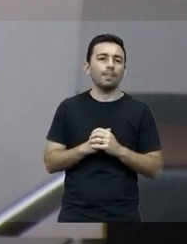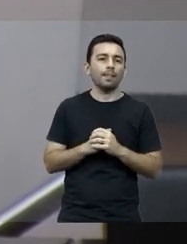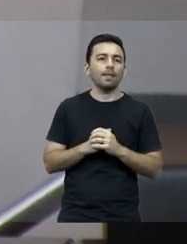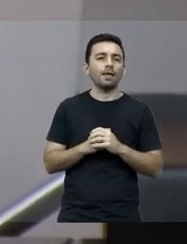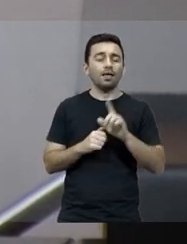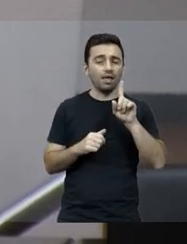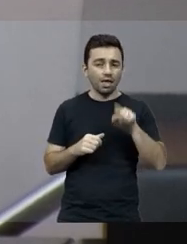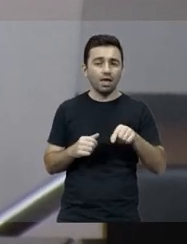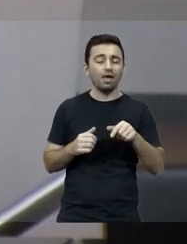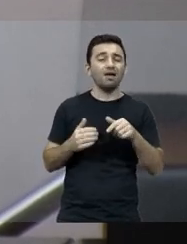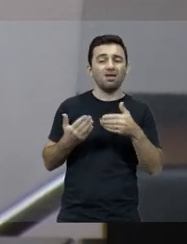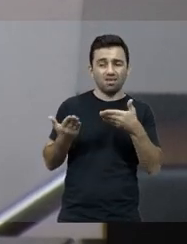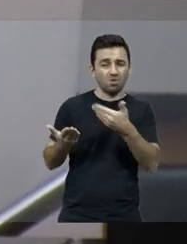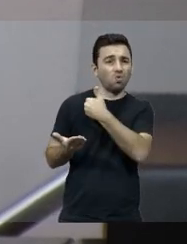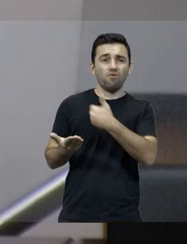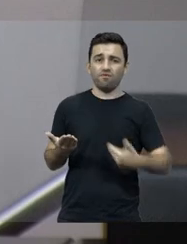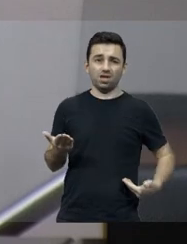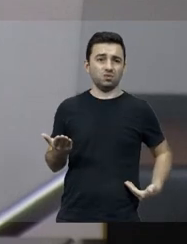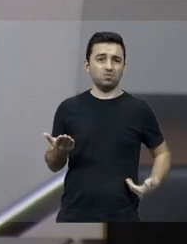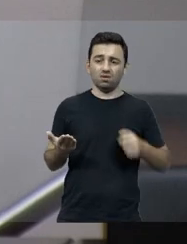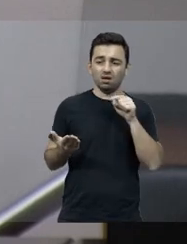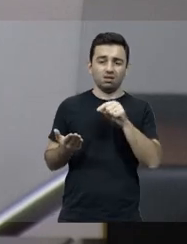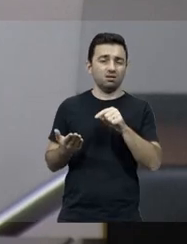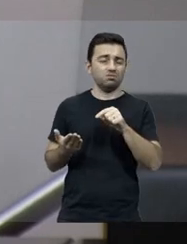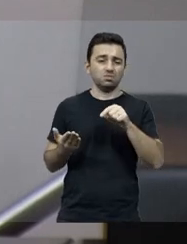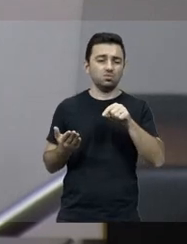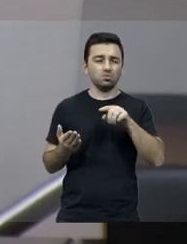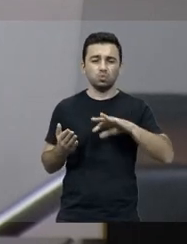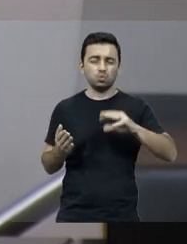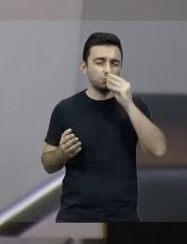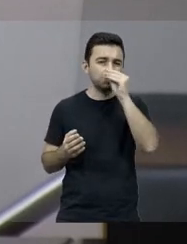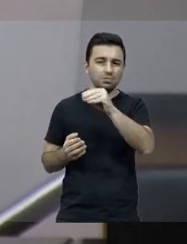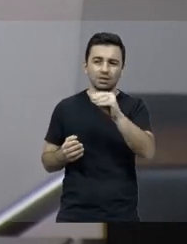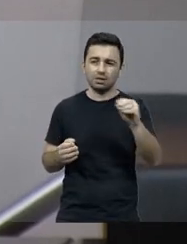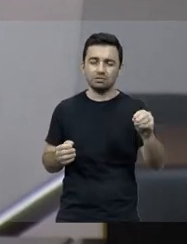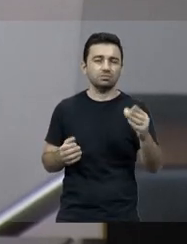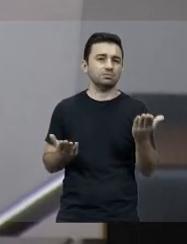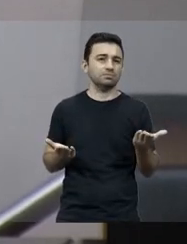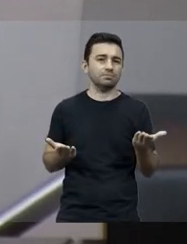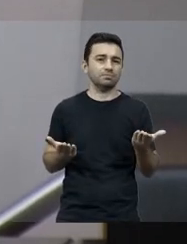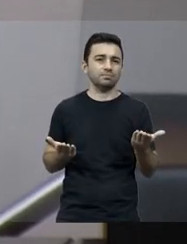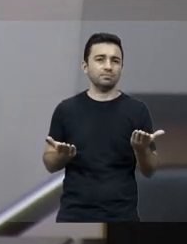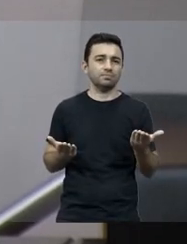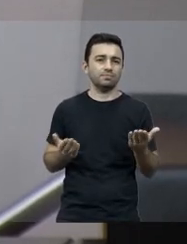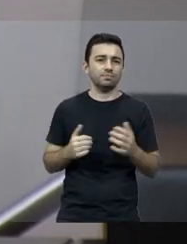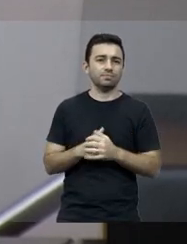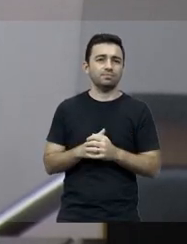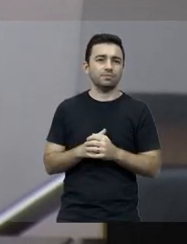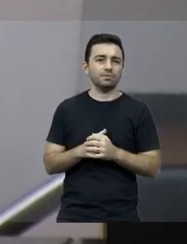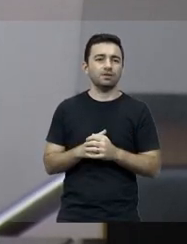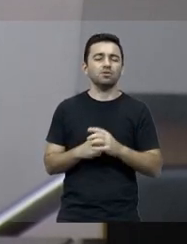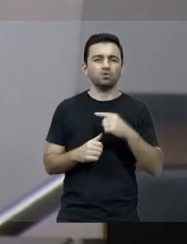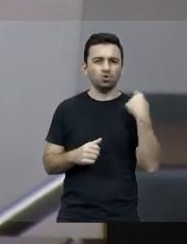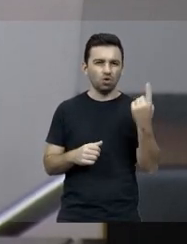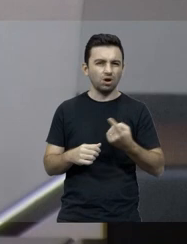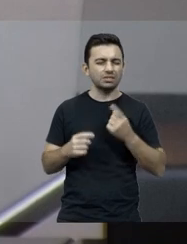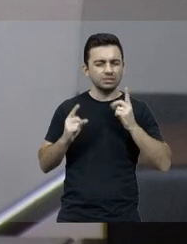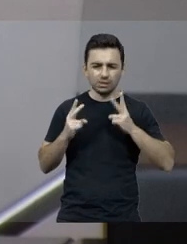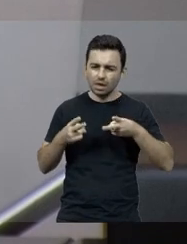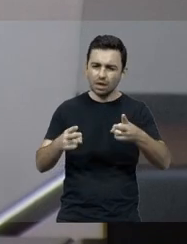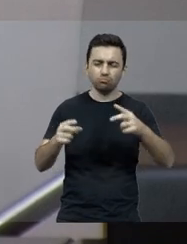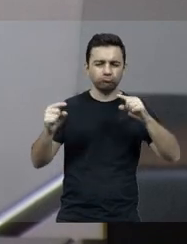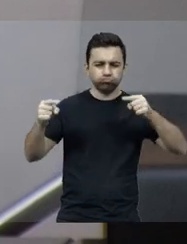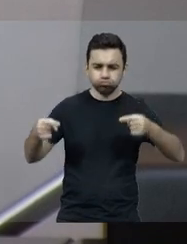o que o governo fez com aqueles que até agora ajudaram ele. Por isso, deputado Lima, nós que estivemos na oposição, desde que chegamos